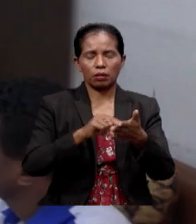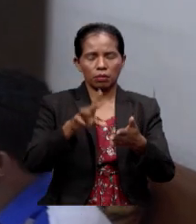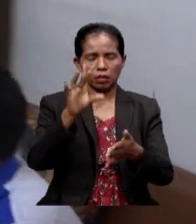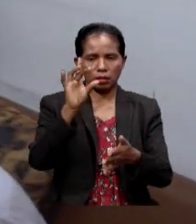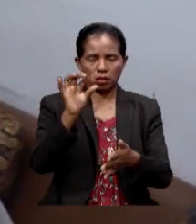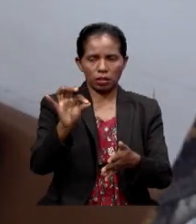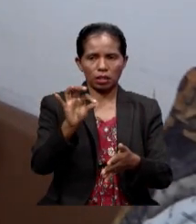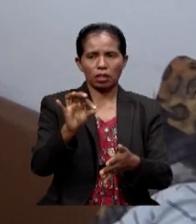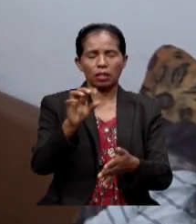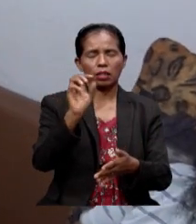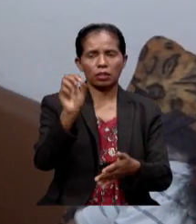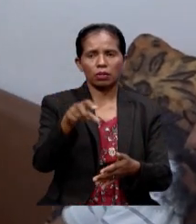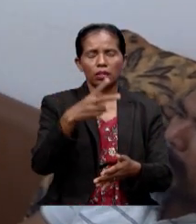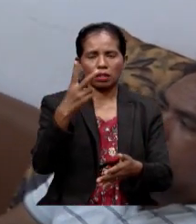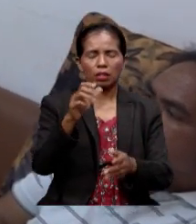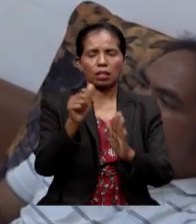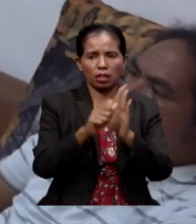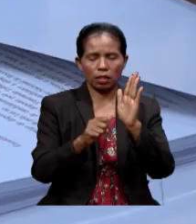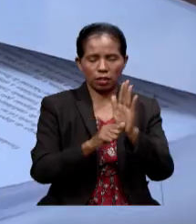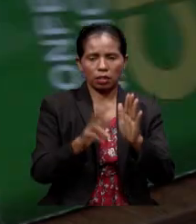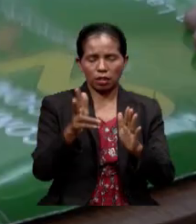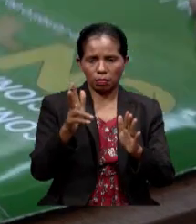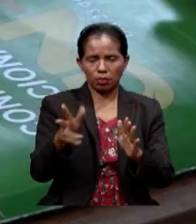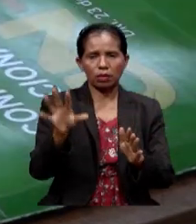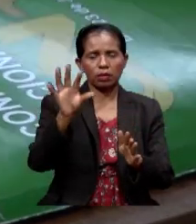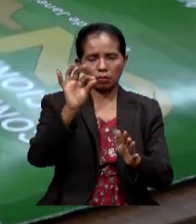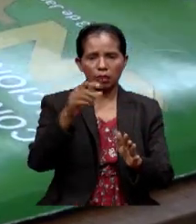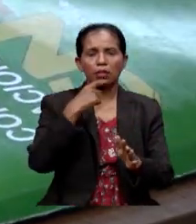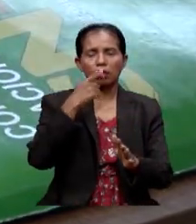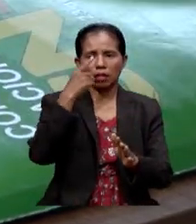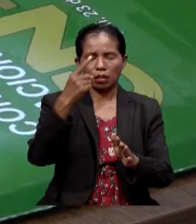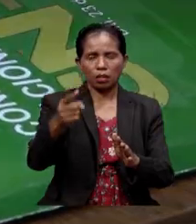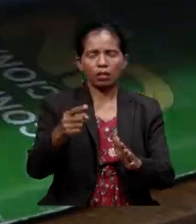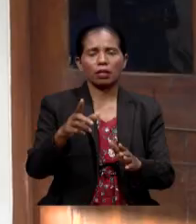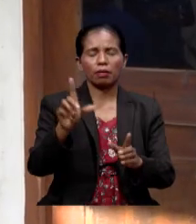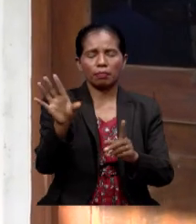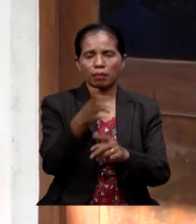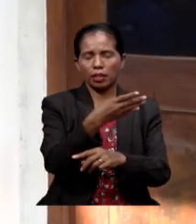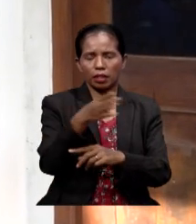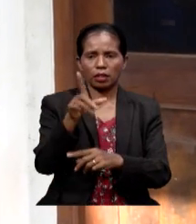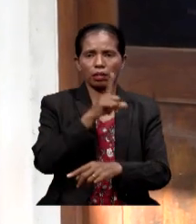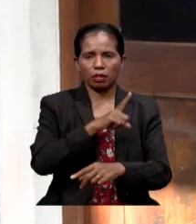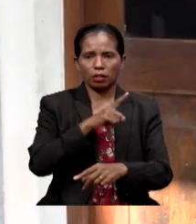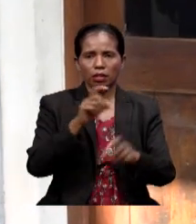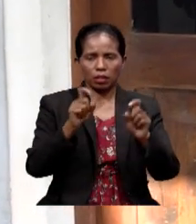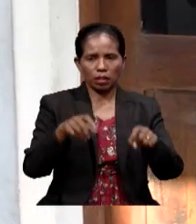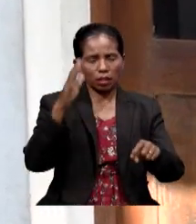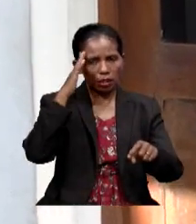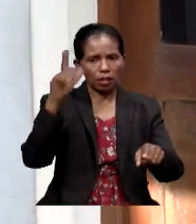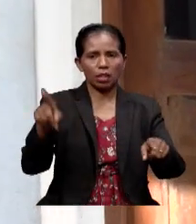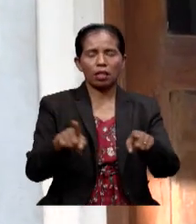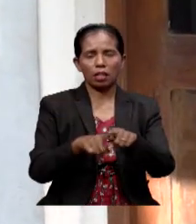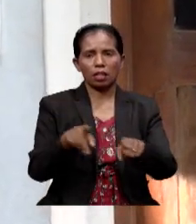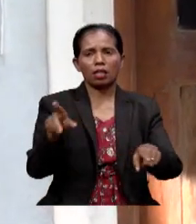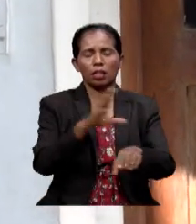sanulu resing hitu nebe makia artigo tol nulu resing sia hate tengkatek sigla bandera no emblema ne tengki kunyesidu hanesan ho